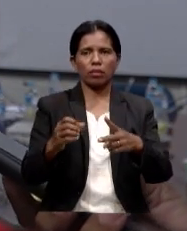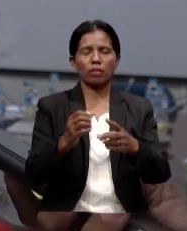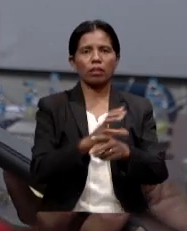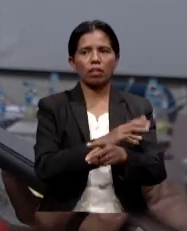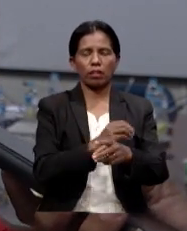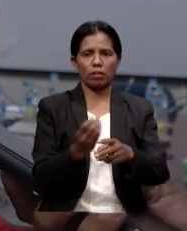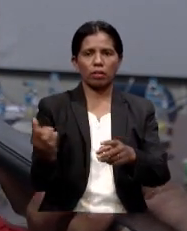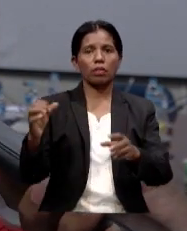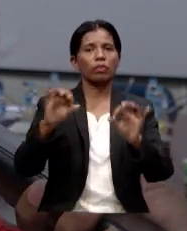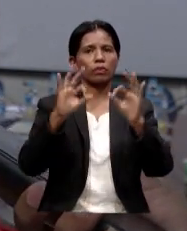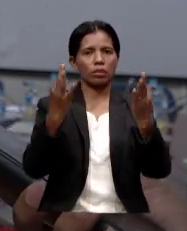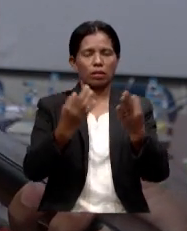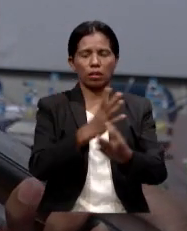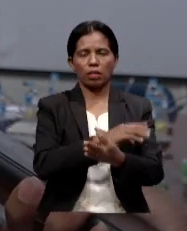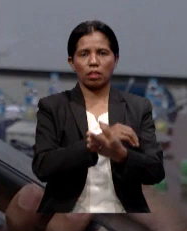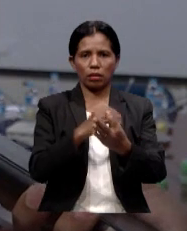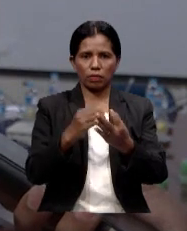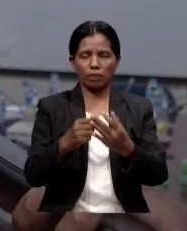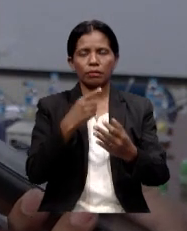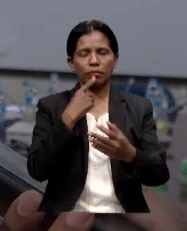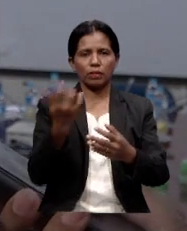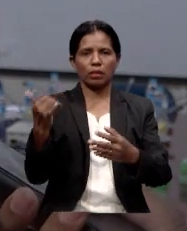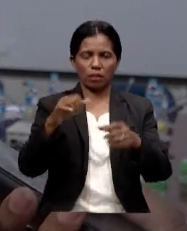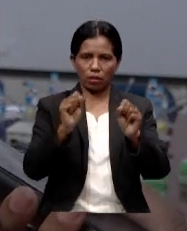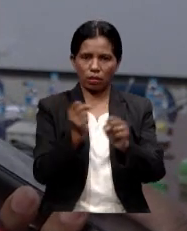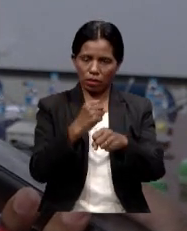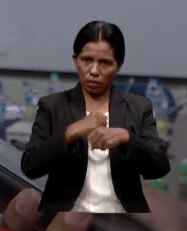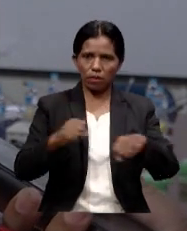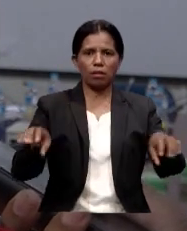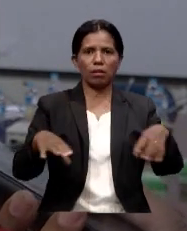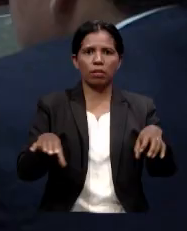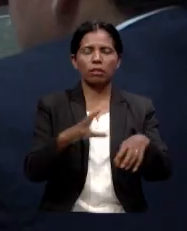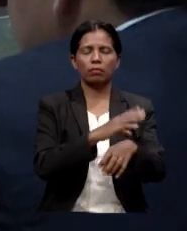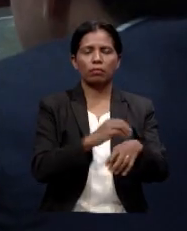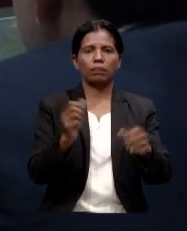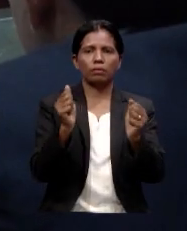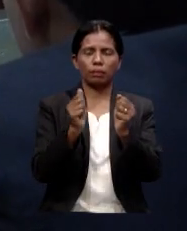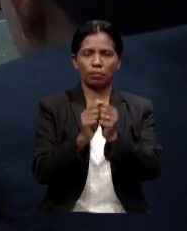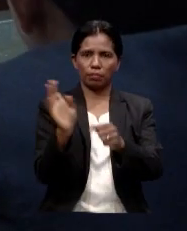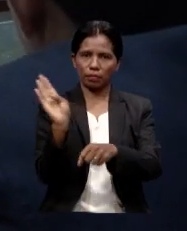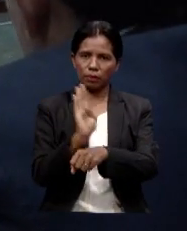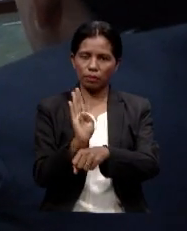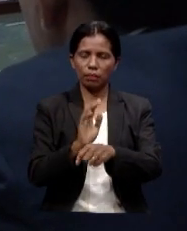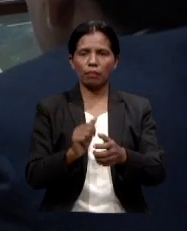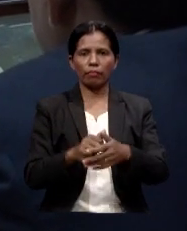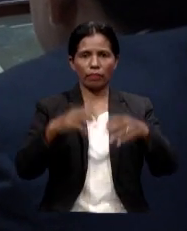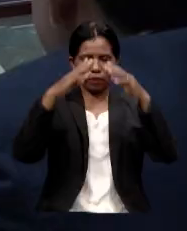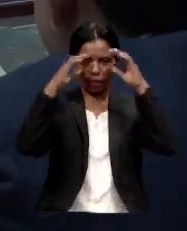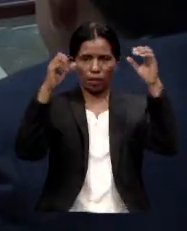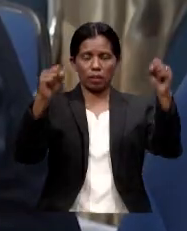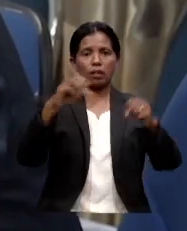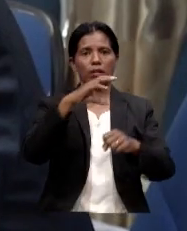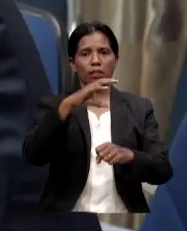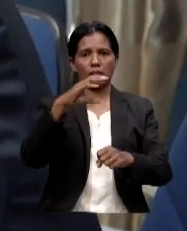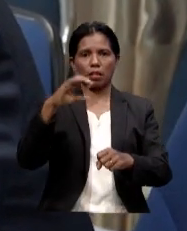hir ne ne tu considera tam sira halo servisu moso negosio. Presidente Câmara Comércio e